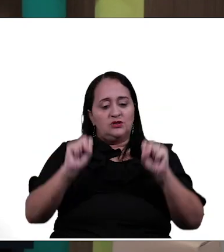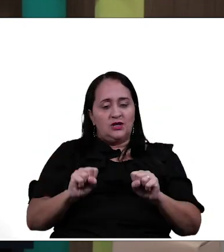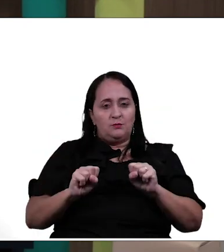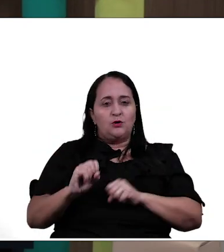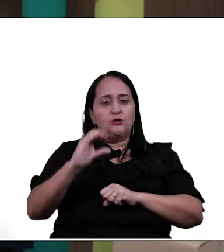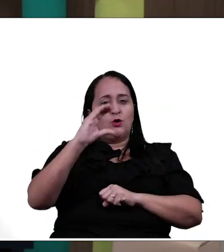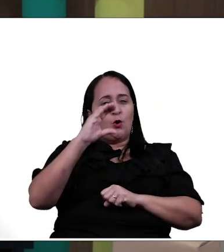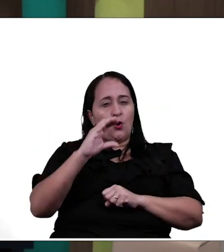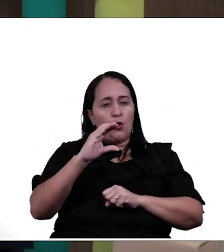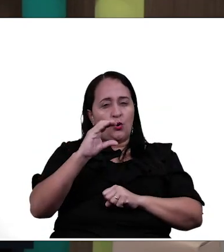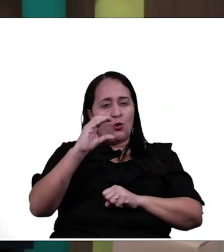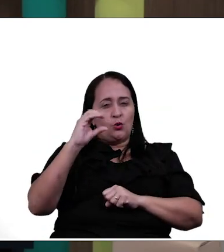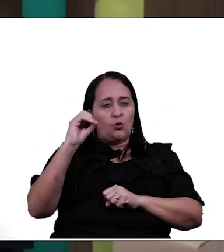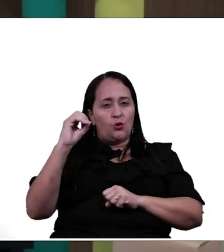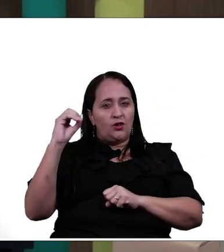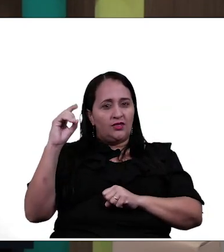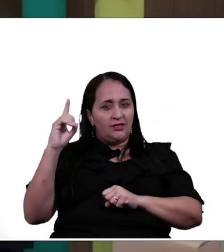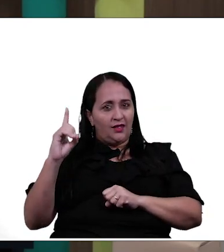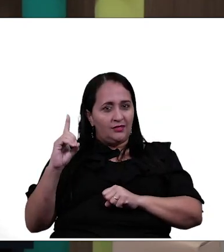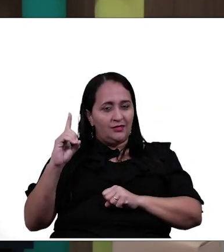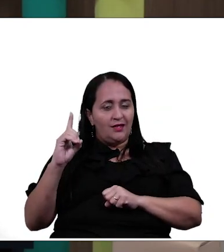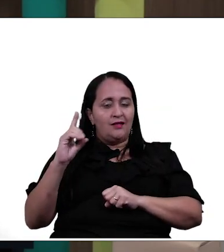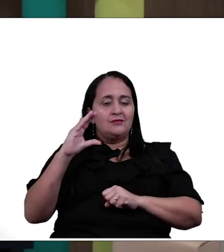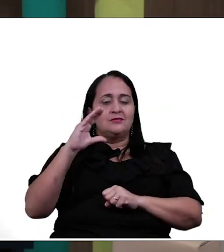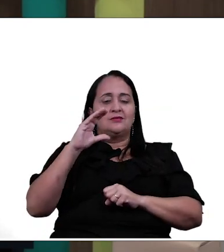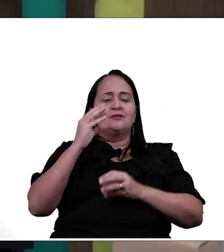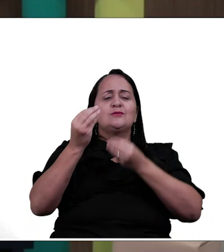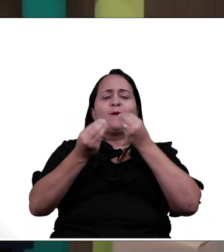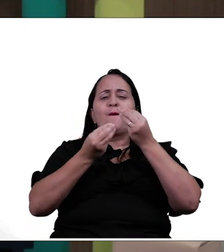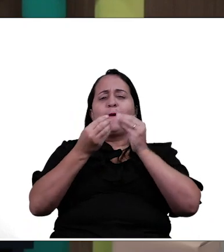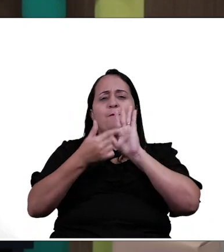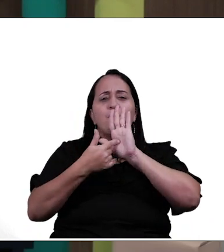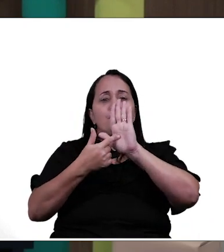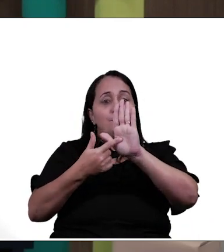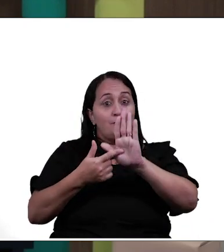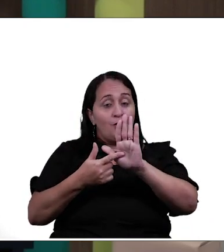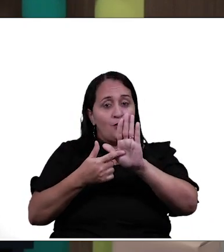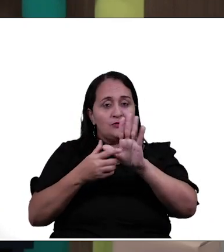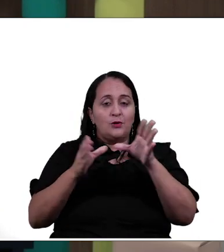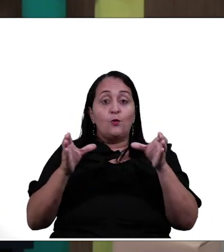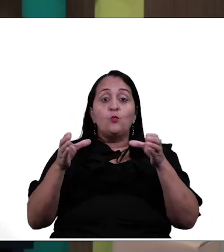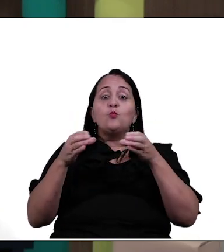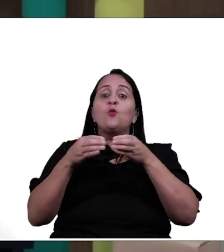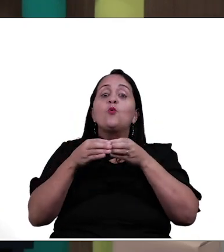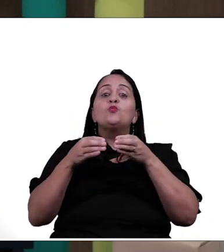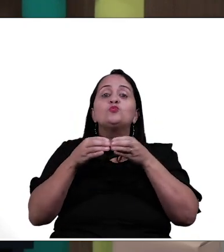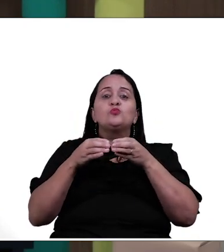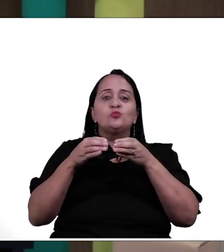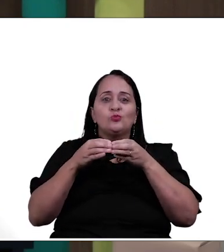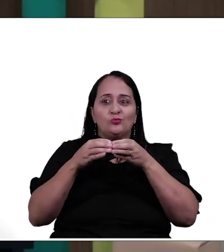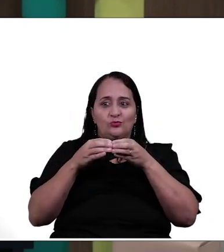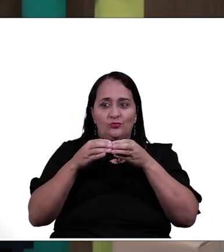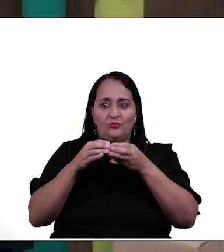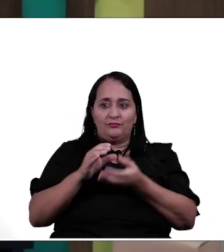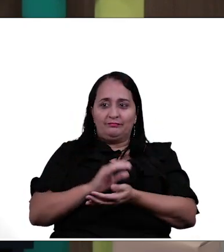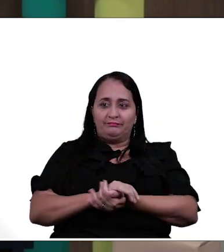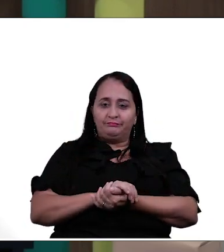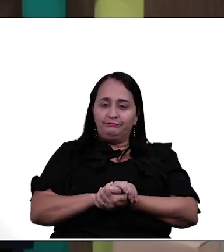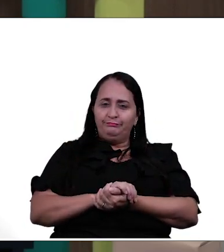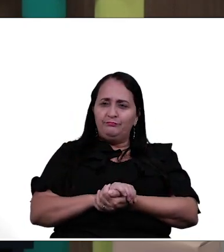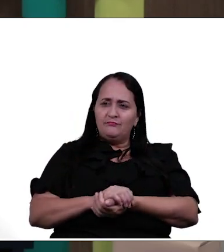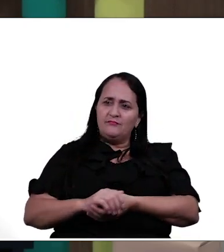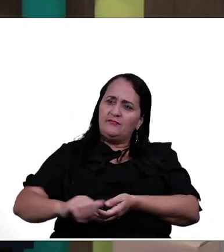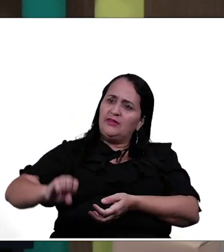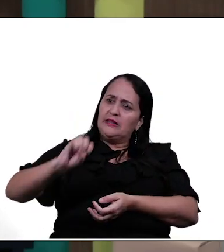fração é um número inteiro. Ou melhor dizendo, é um número